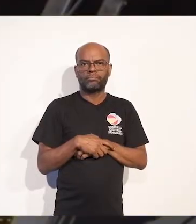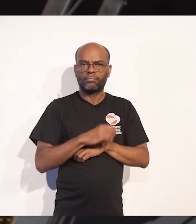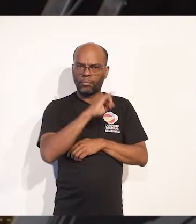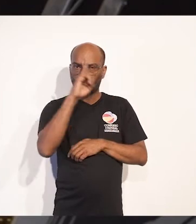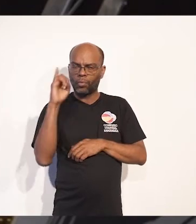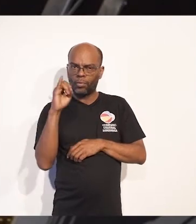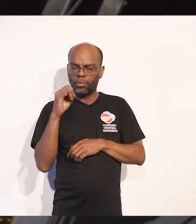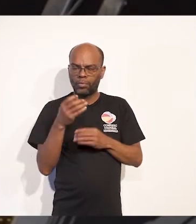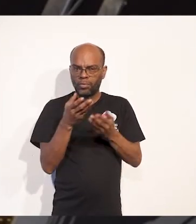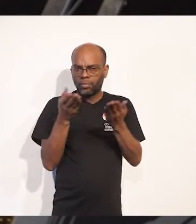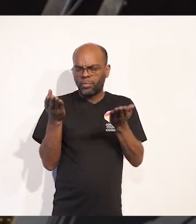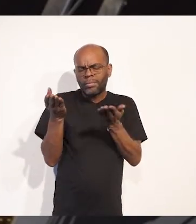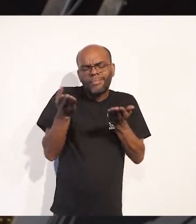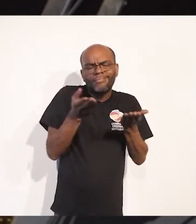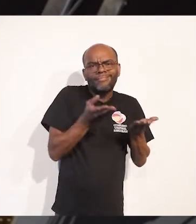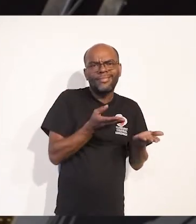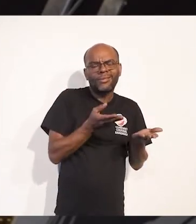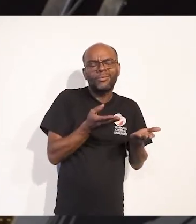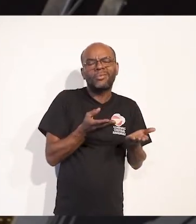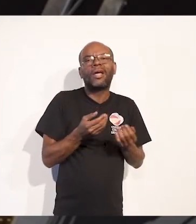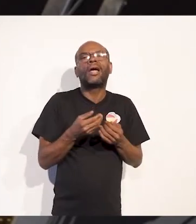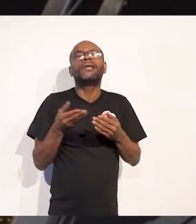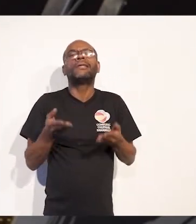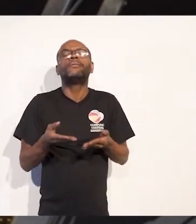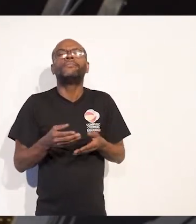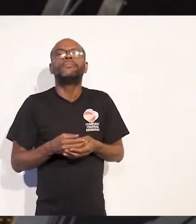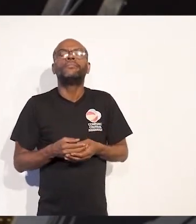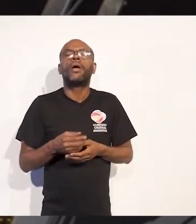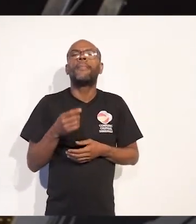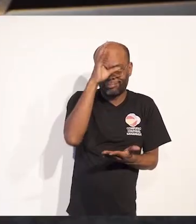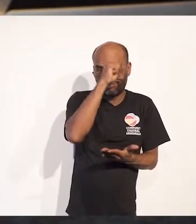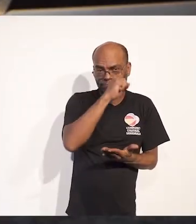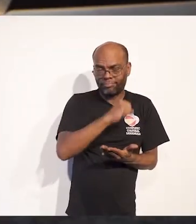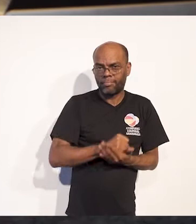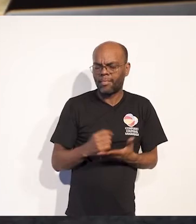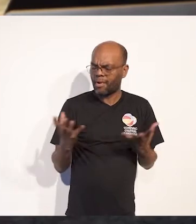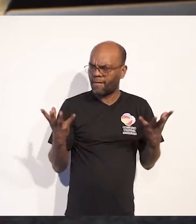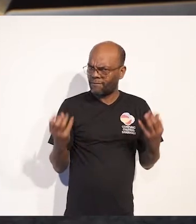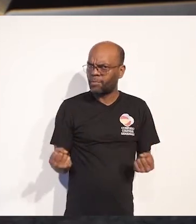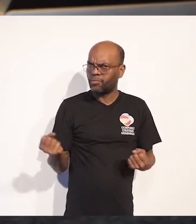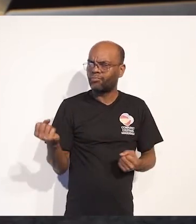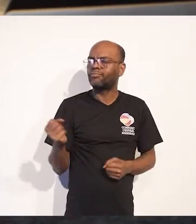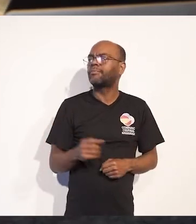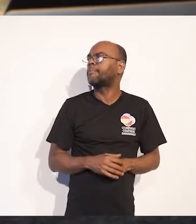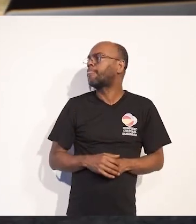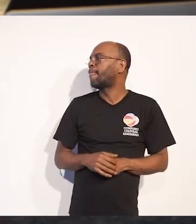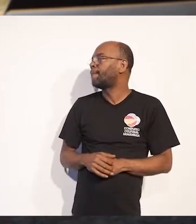Olá, sejam todos e todas muito bem-vindos e muito bem-vindas a mais uma aula. Vamos começar?